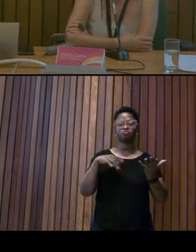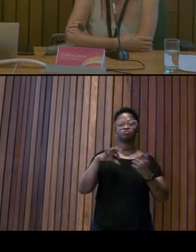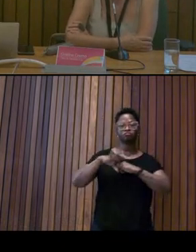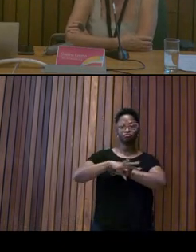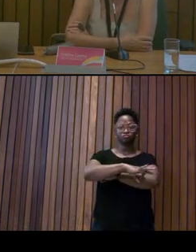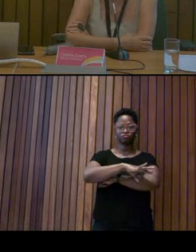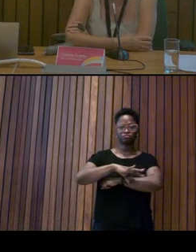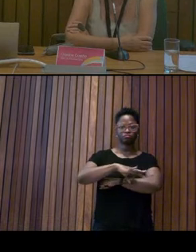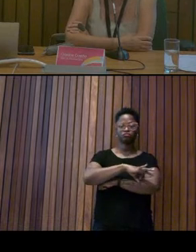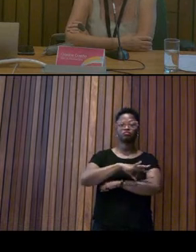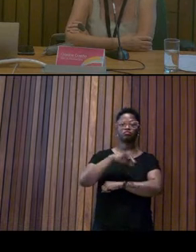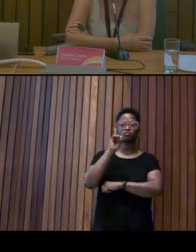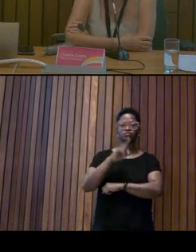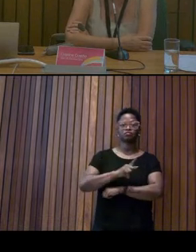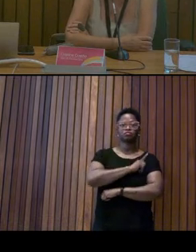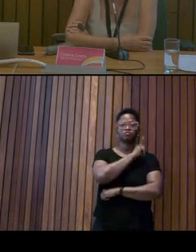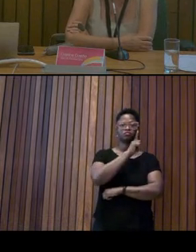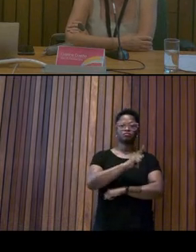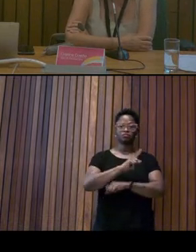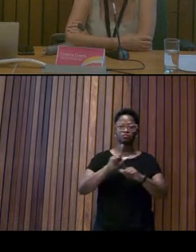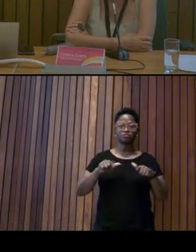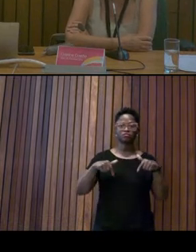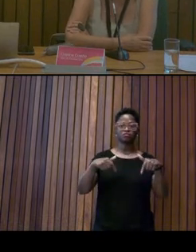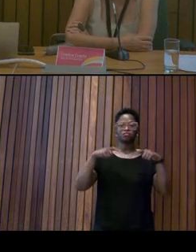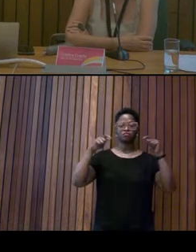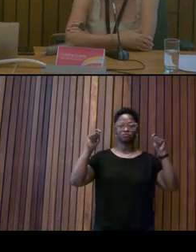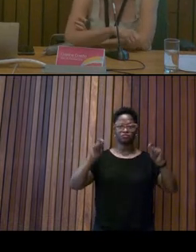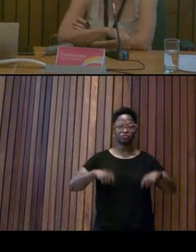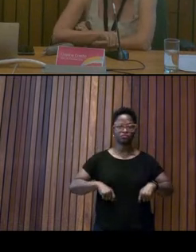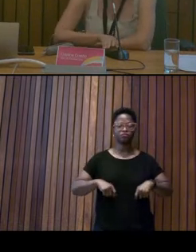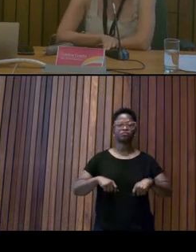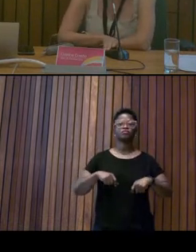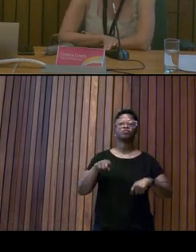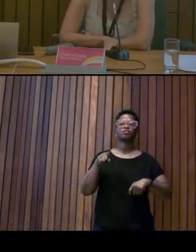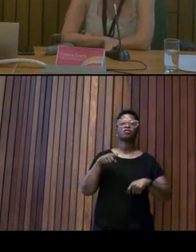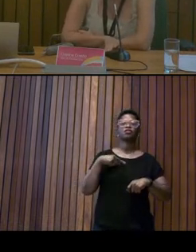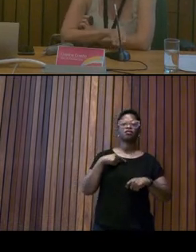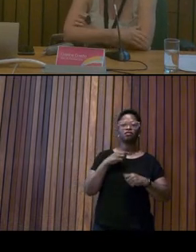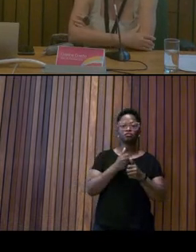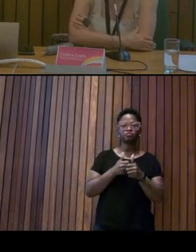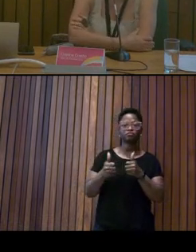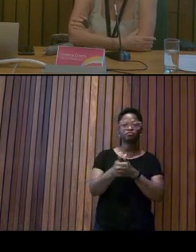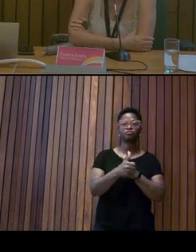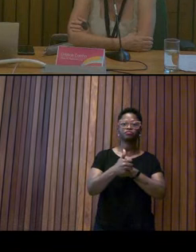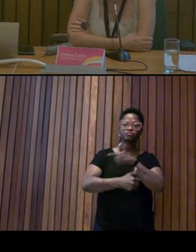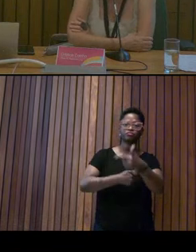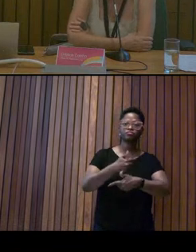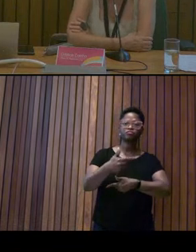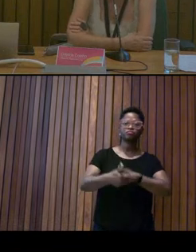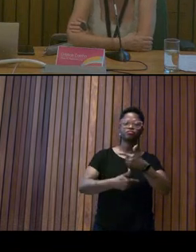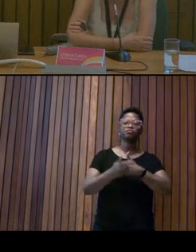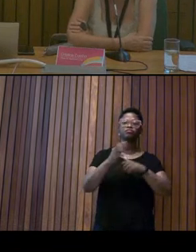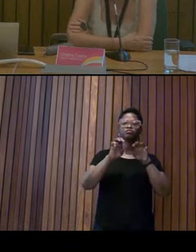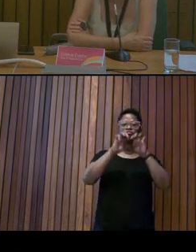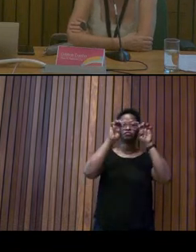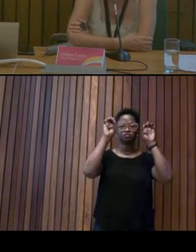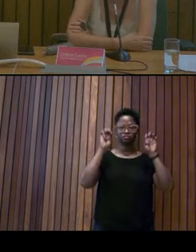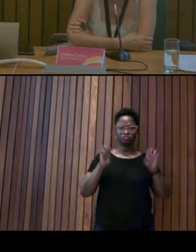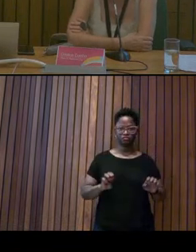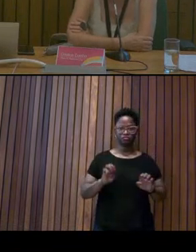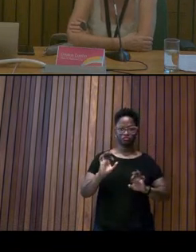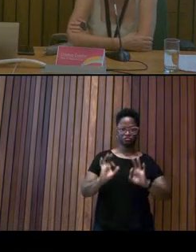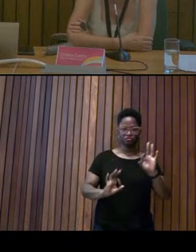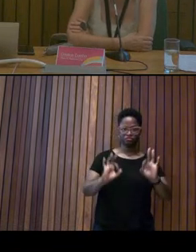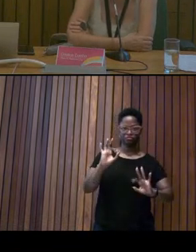arquiteto, o gerente operacional que viabilizou, ficou aí na linha de frente para viabilizar toda a infraestrutura em todos